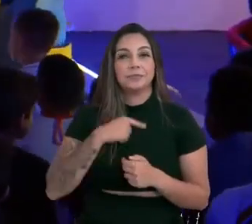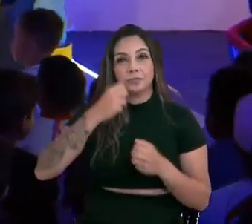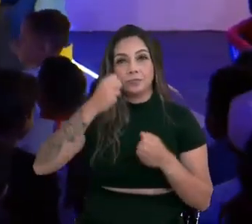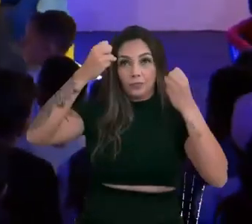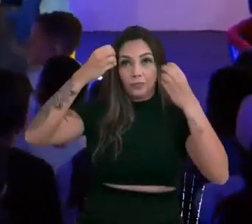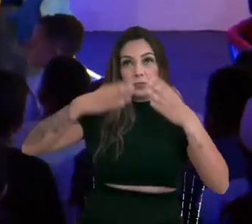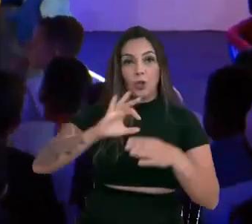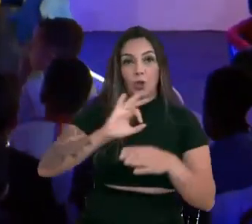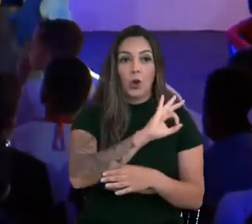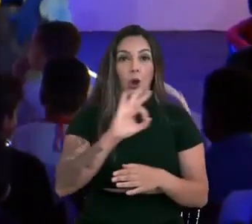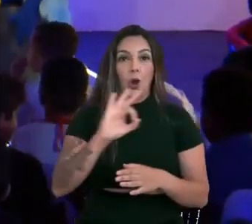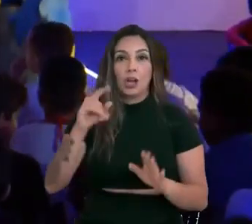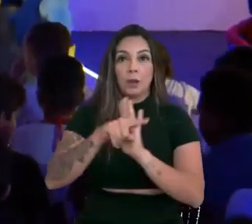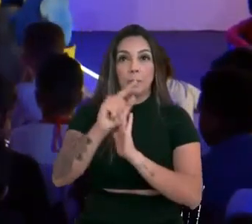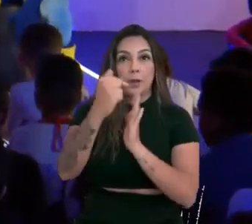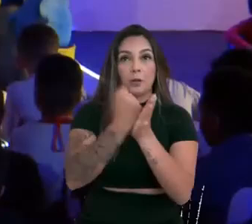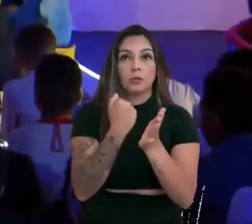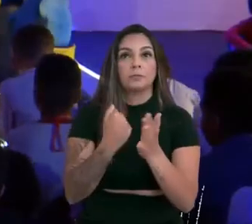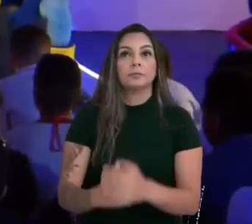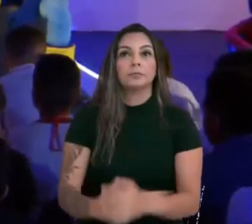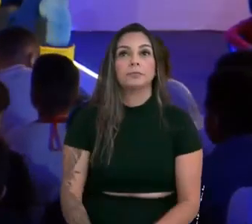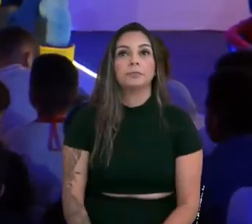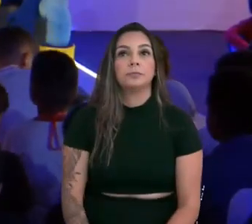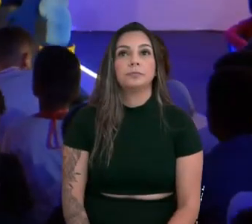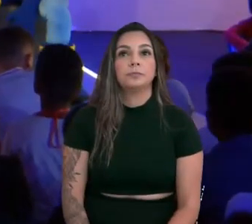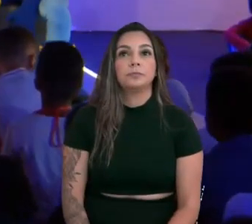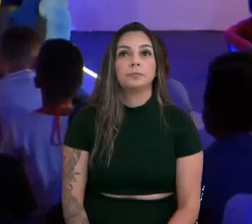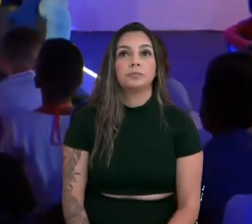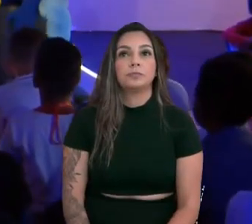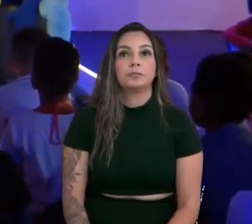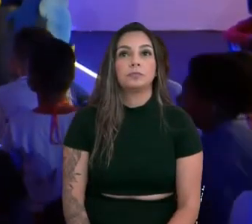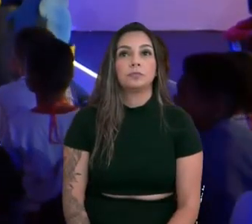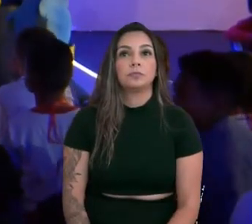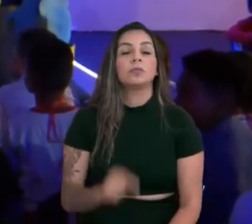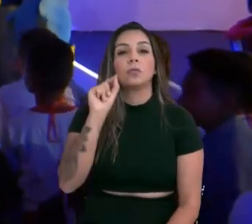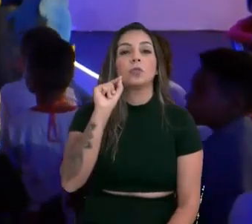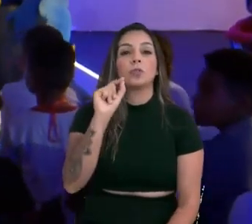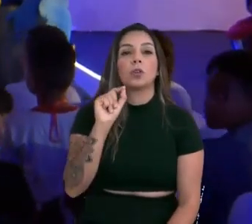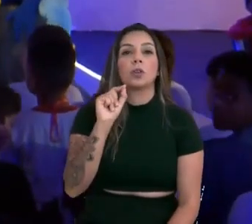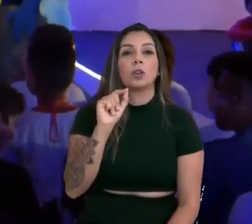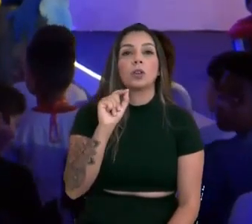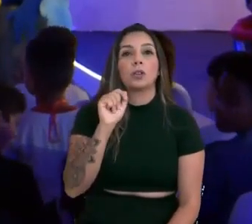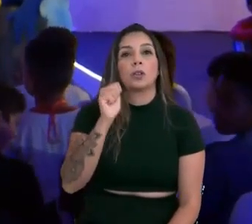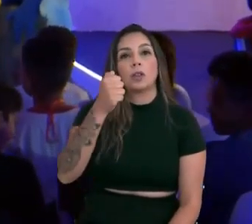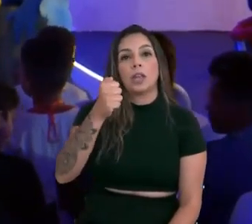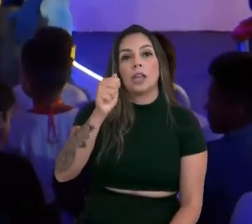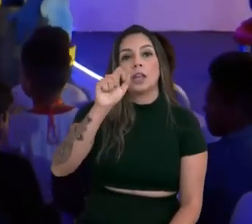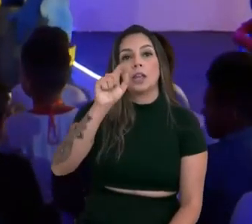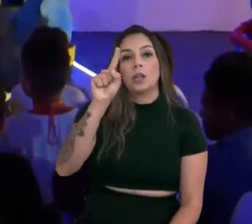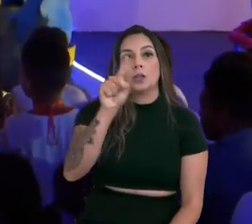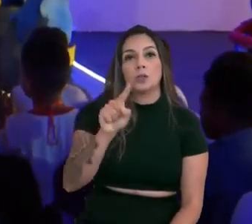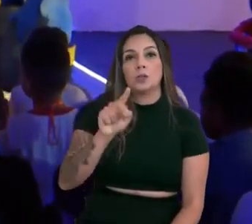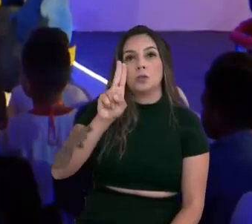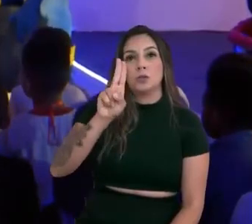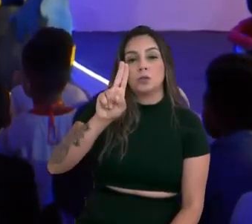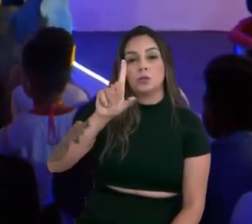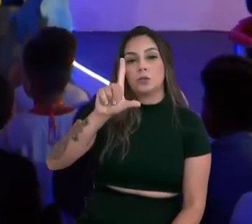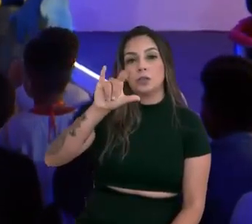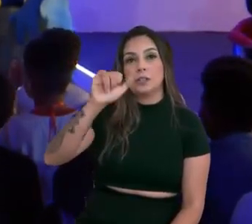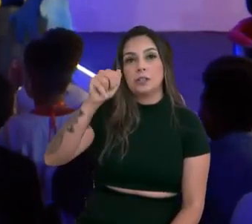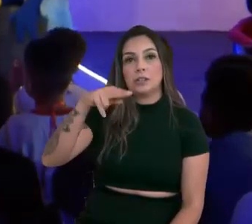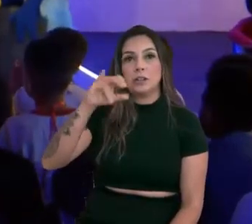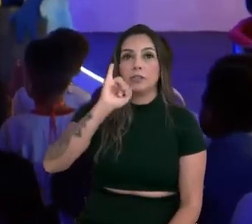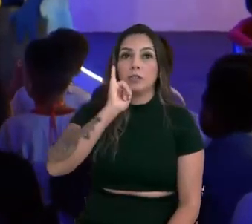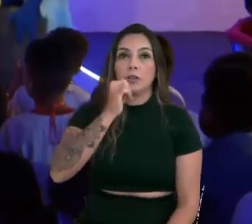Ótima pergunta. Ó, ele me perguntou o que é azuliando. Nós vamos contar a história